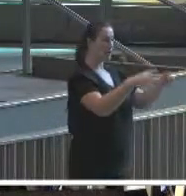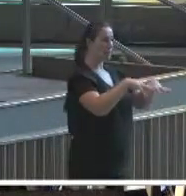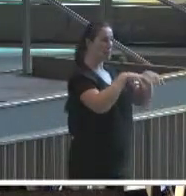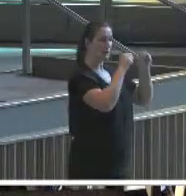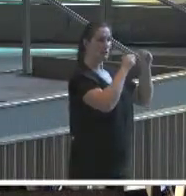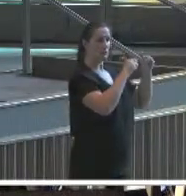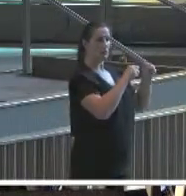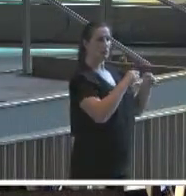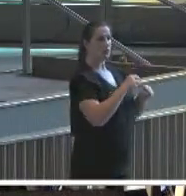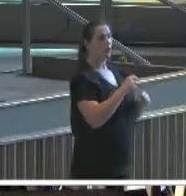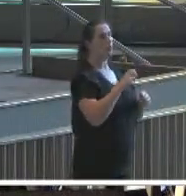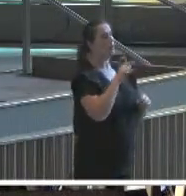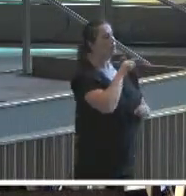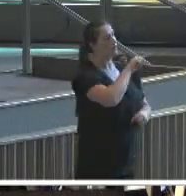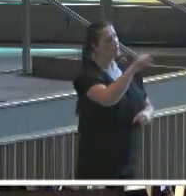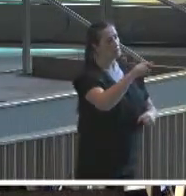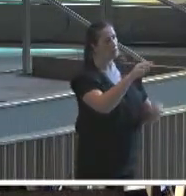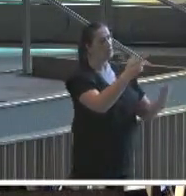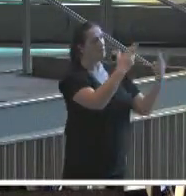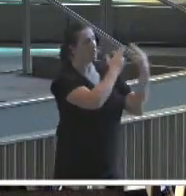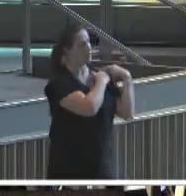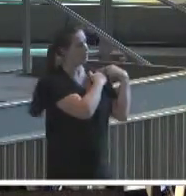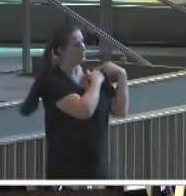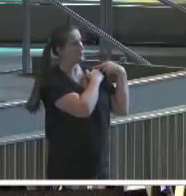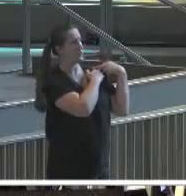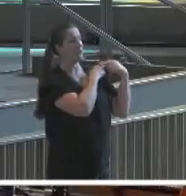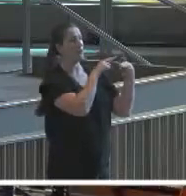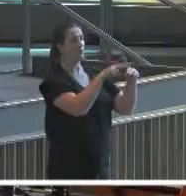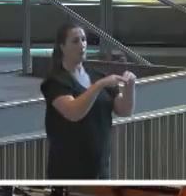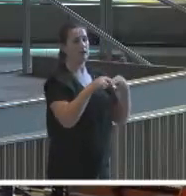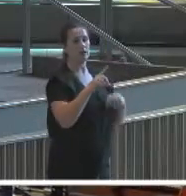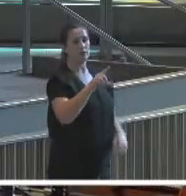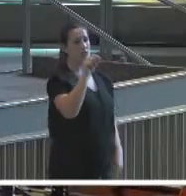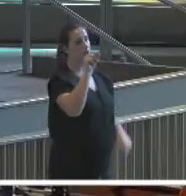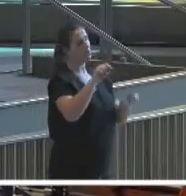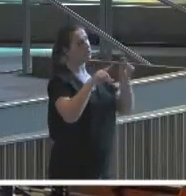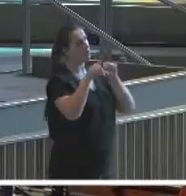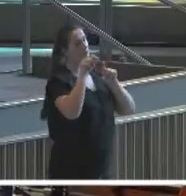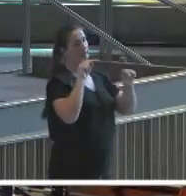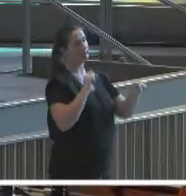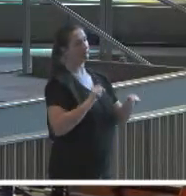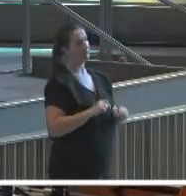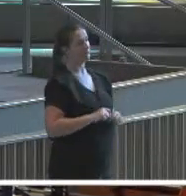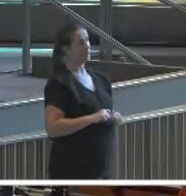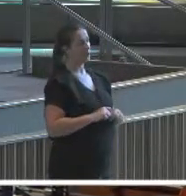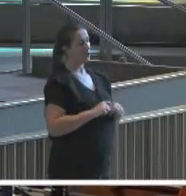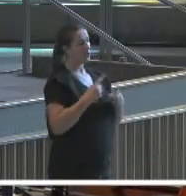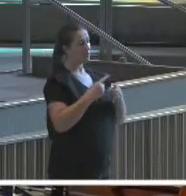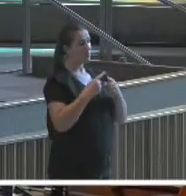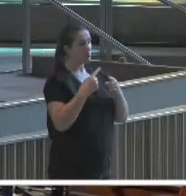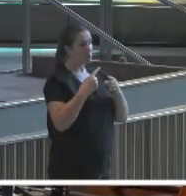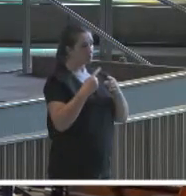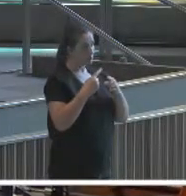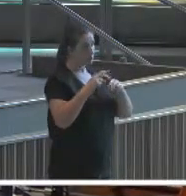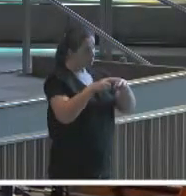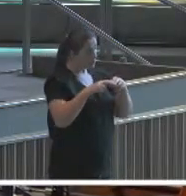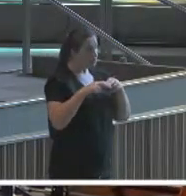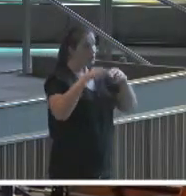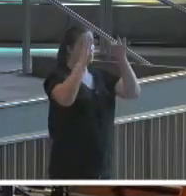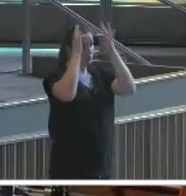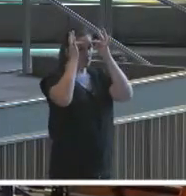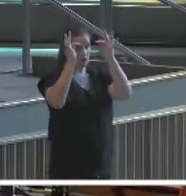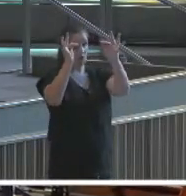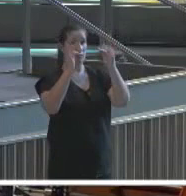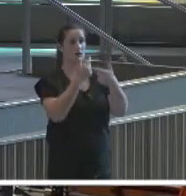Você é responsável pelas suas escolhas. Por isso, infidelidade é coisa tão séria.